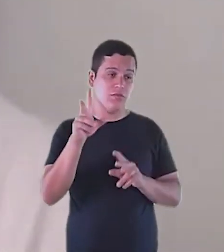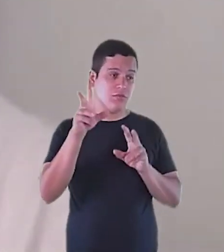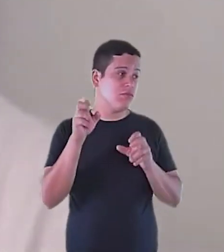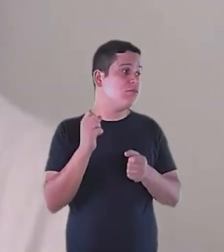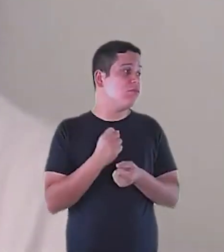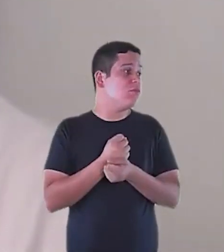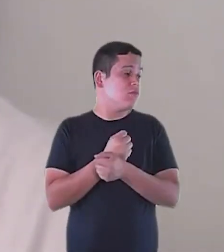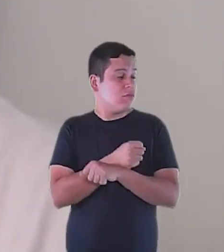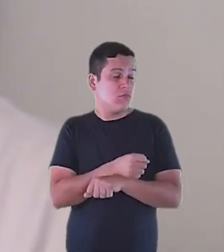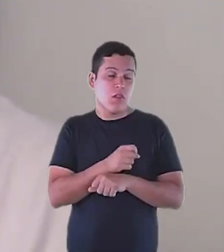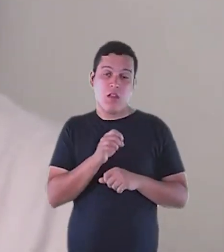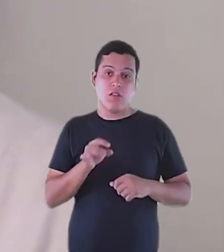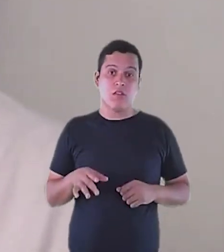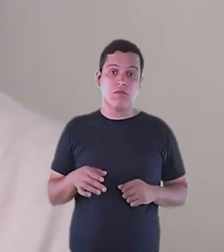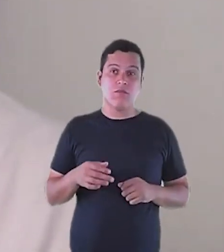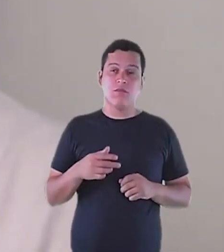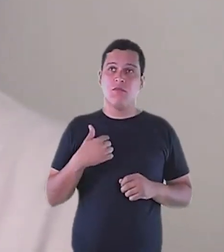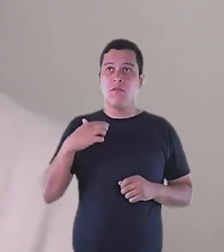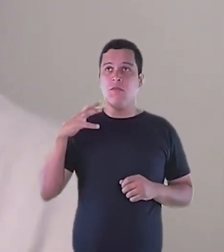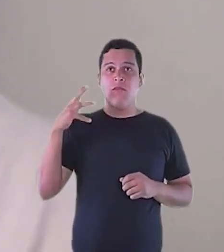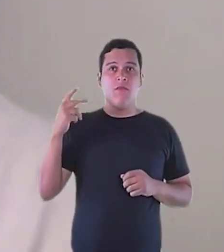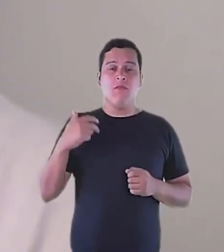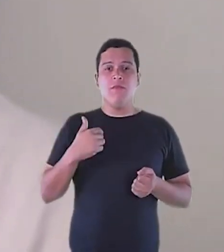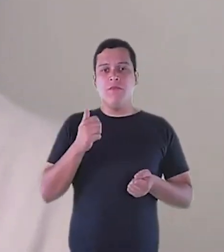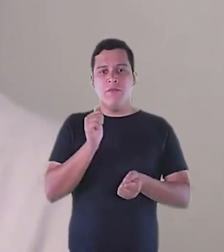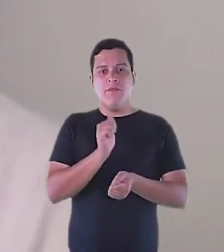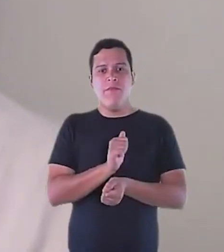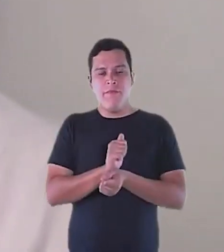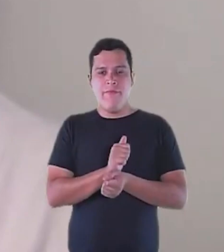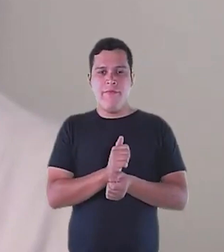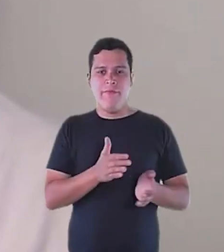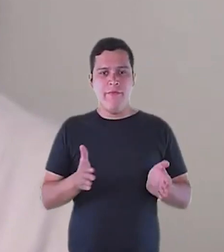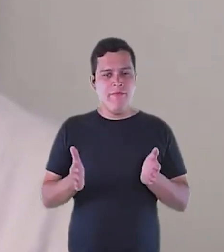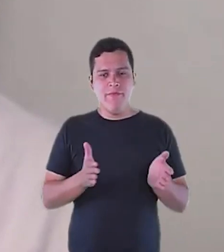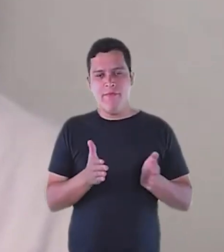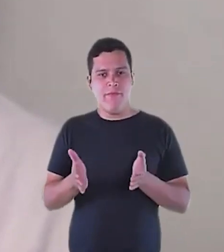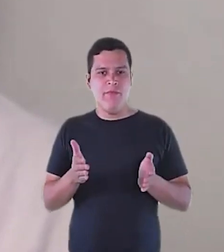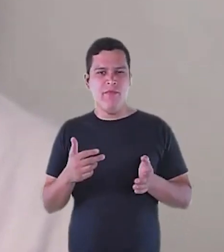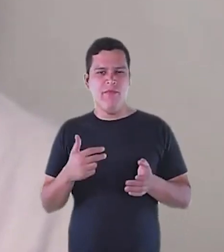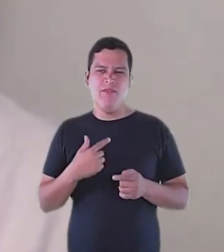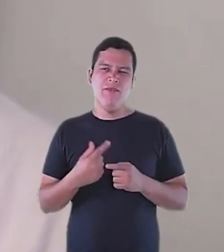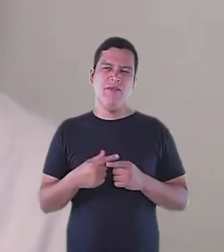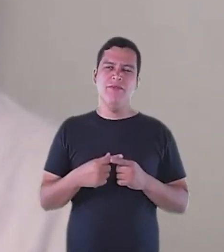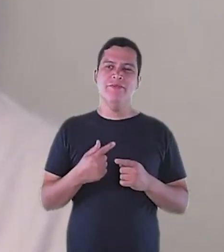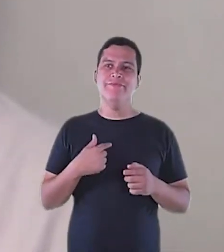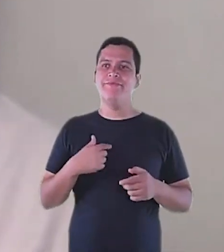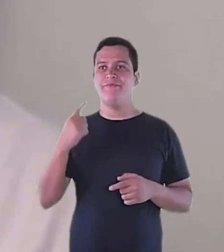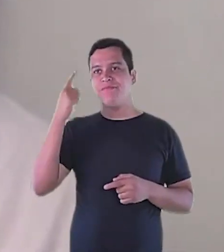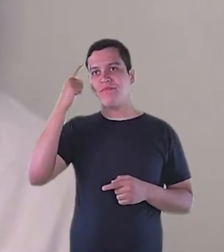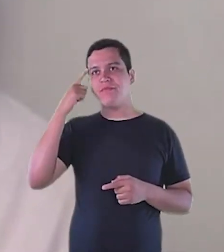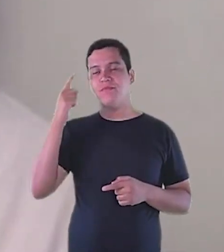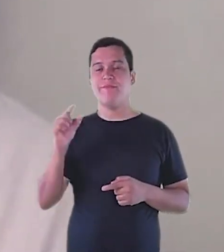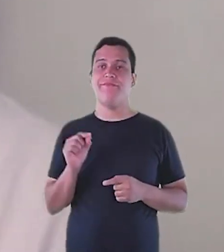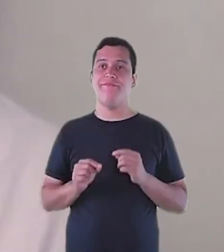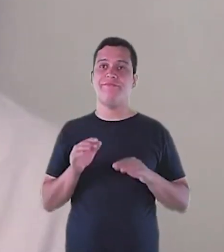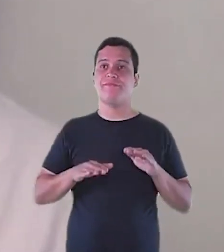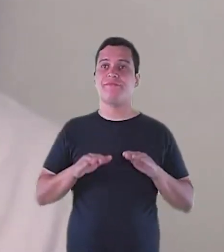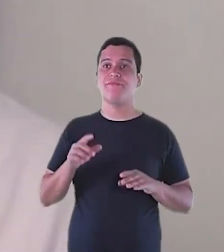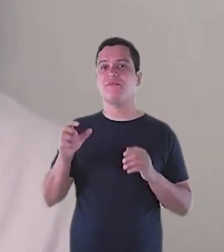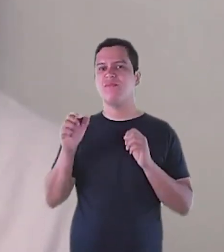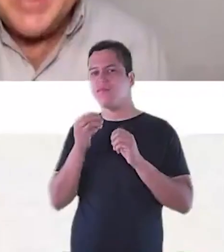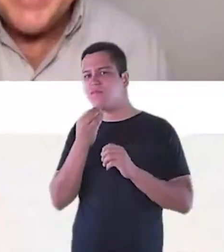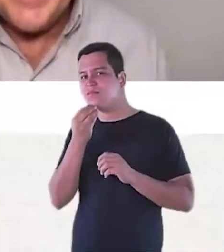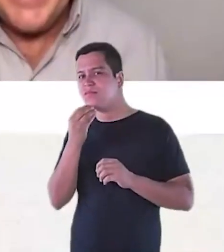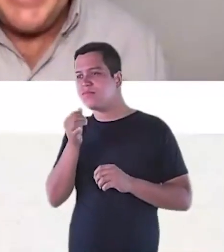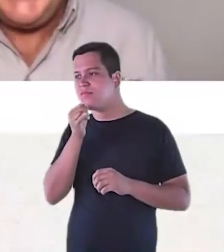num determinado momento, sempre com aquela tentação, né? Será que um dia eu poderia voltar a esse assunto? Porque vai ficando retalho para trás.